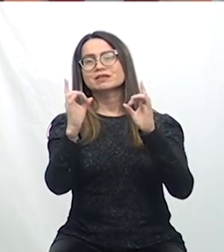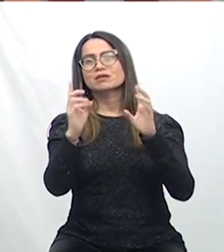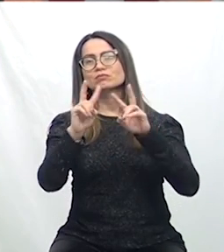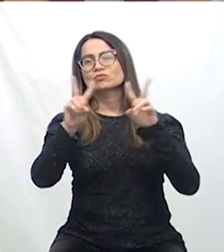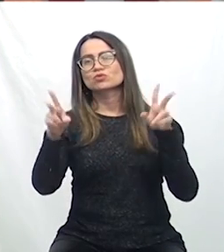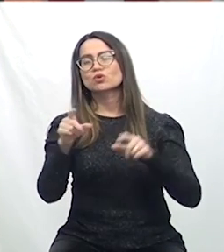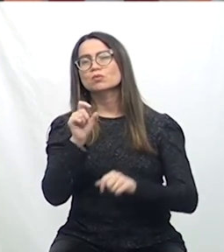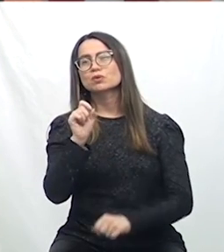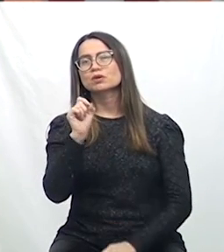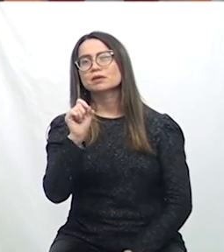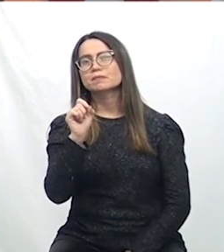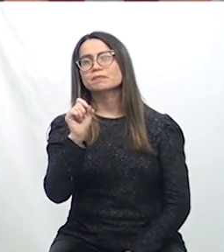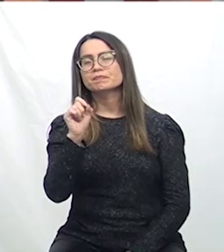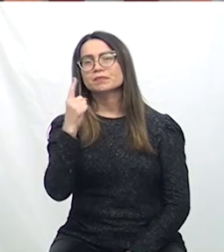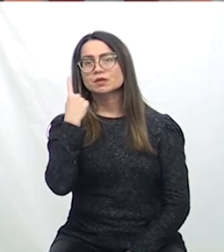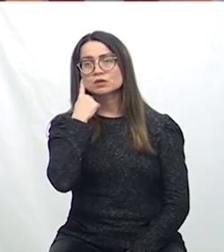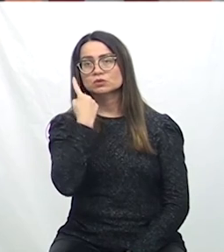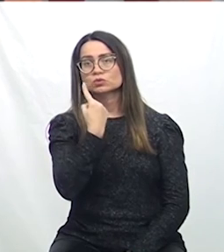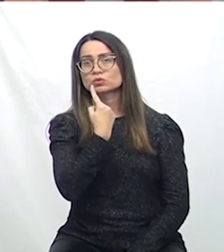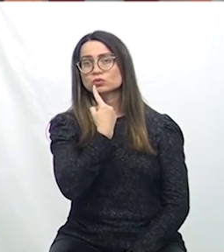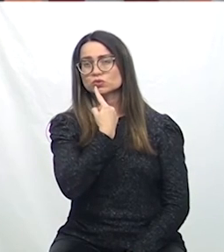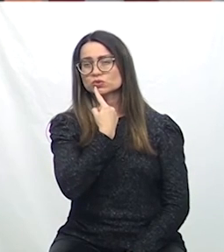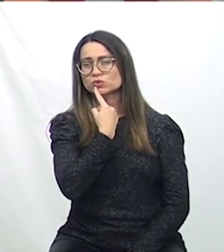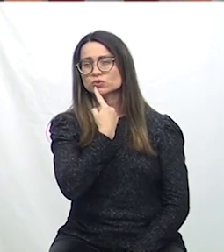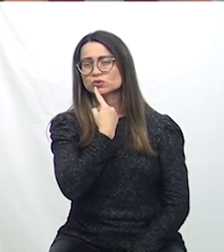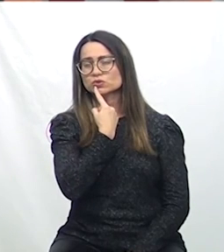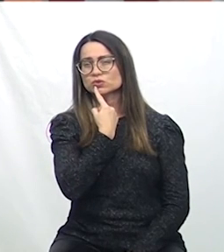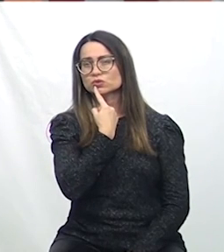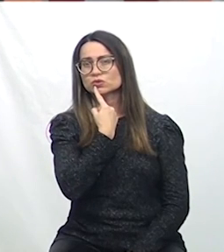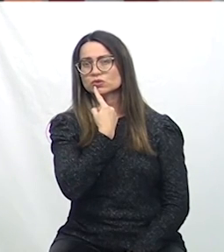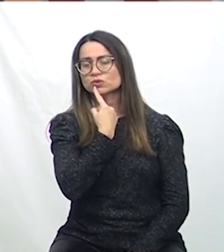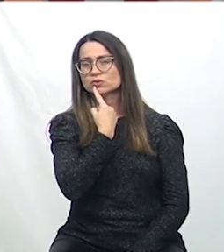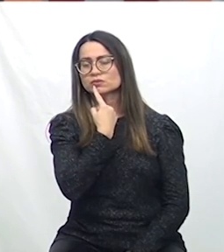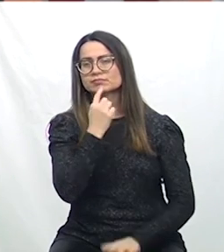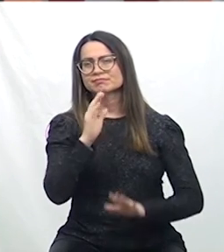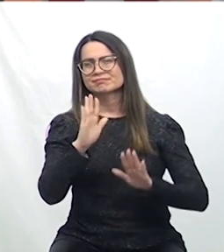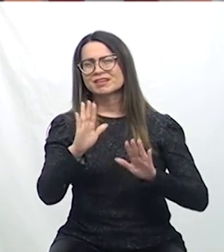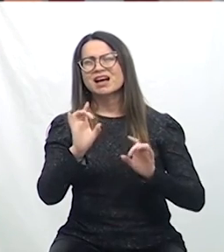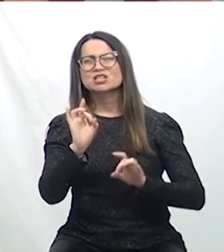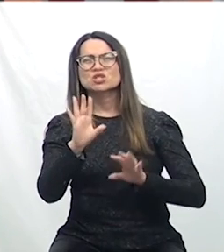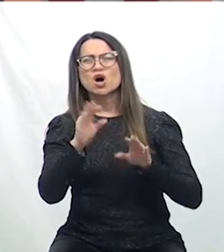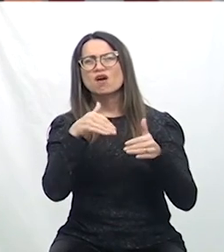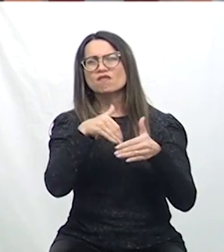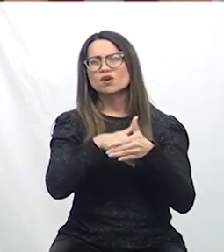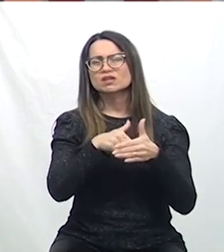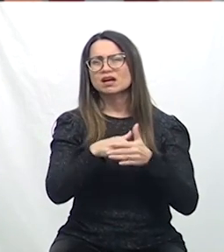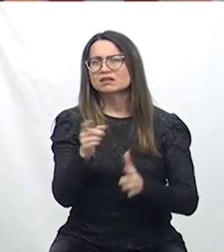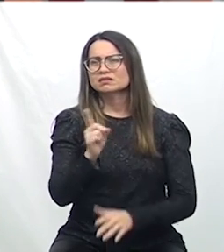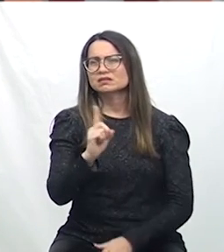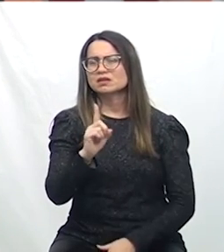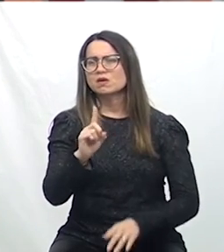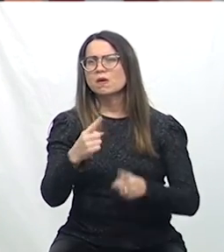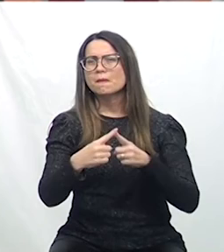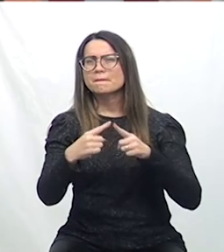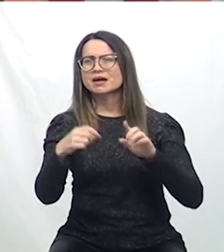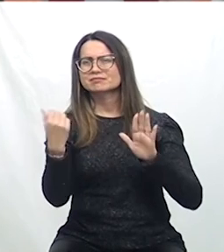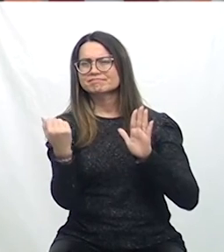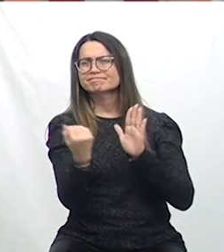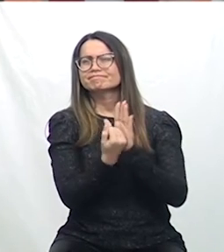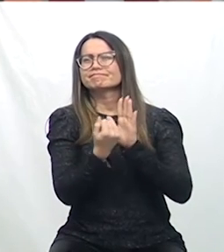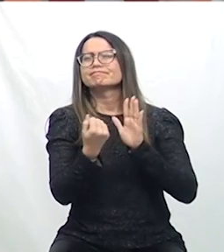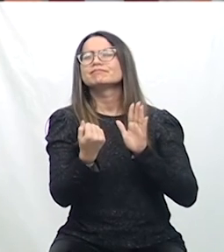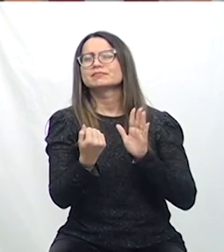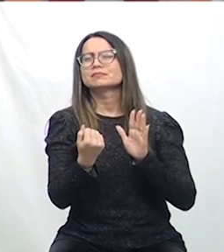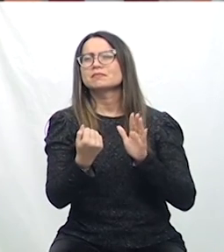aos surdos, dia do surdo. Esse não é simplesmente votar, mas é um marco, é uma grande conquista, é